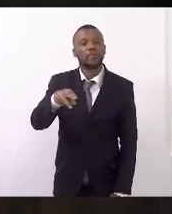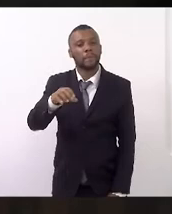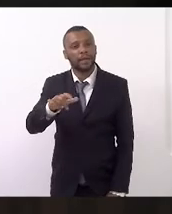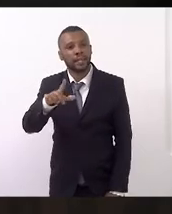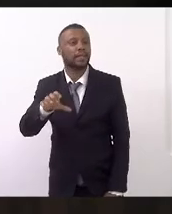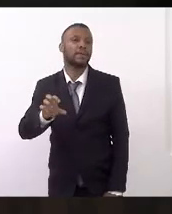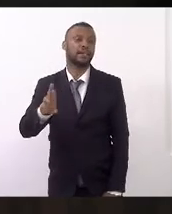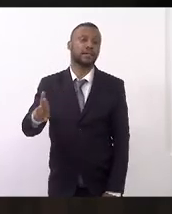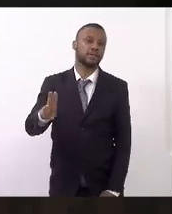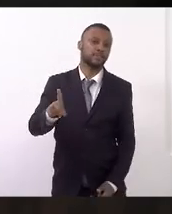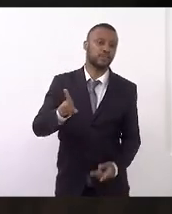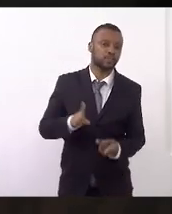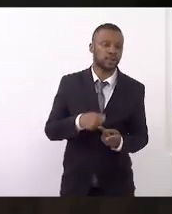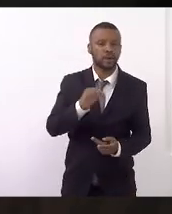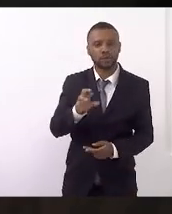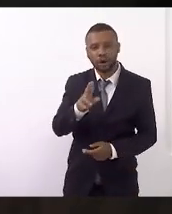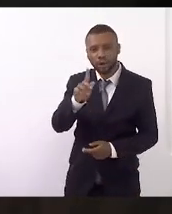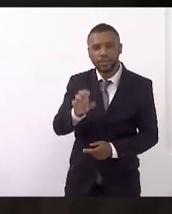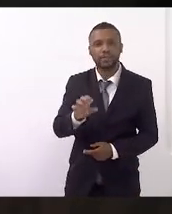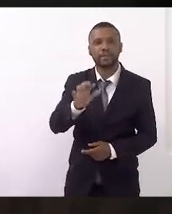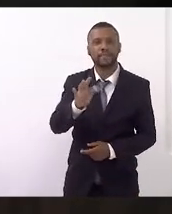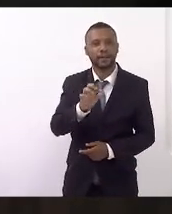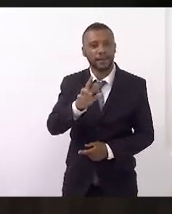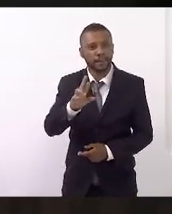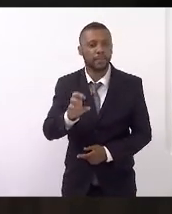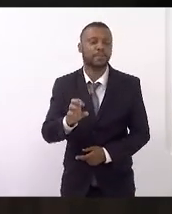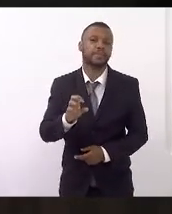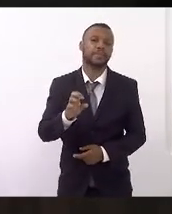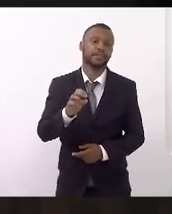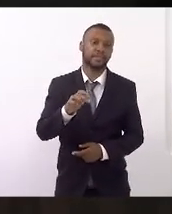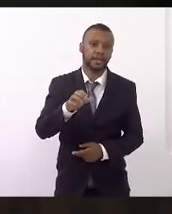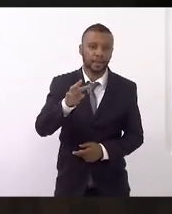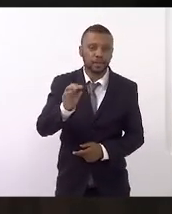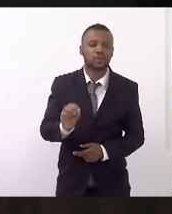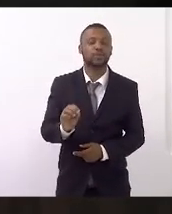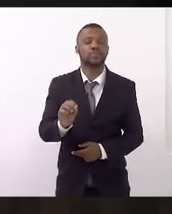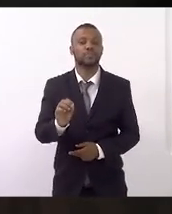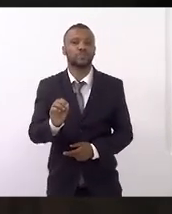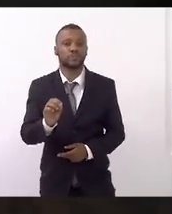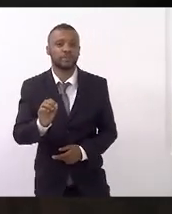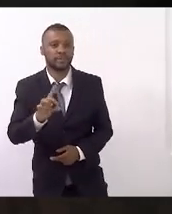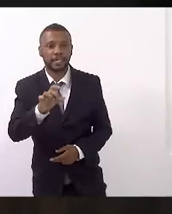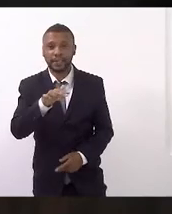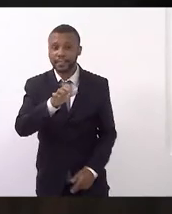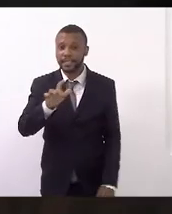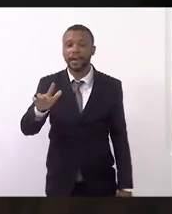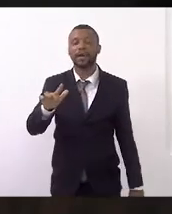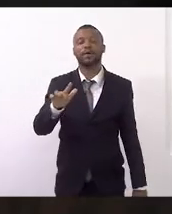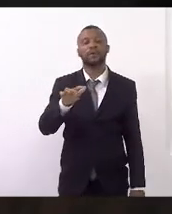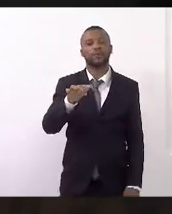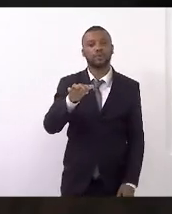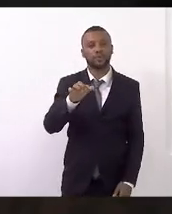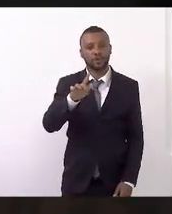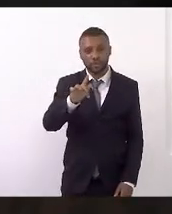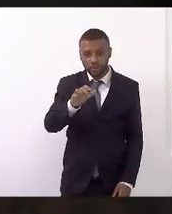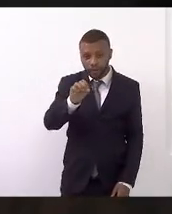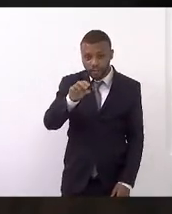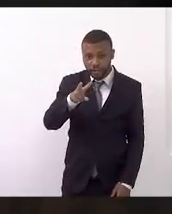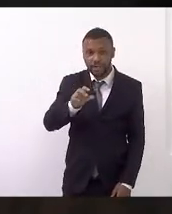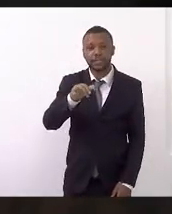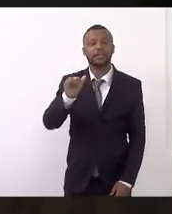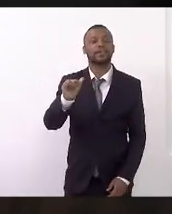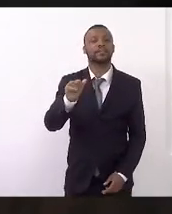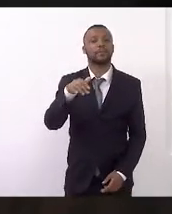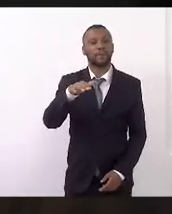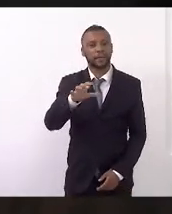Felipe Neto, Dr. Deodalto, Marcelo Cabeleireiro, Luiz Martins, Noel de Carvalho, Daniel Librelão, Giovanni Ratinho, Márcio Canela, Marcelo